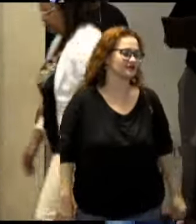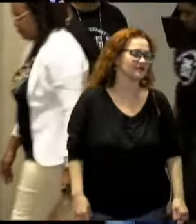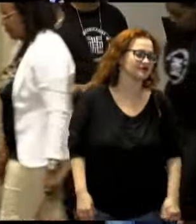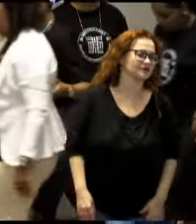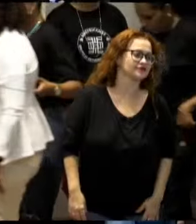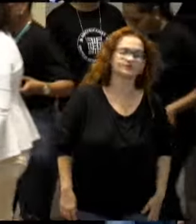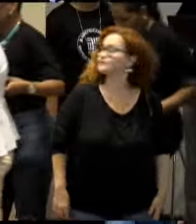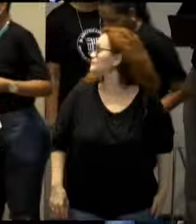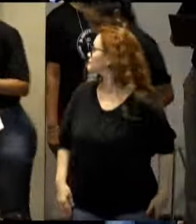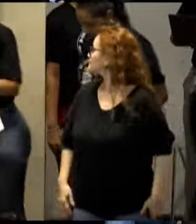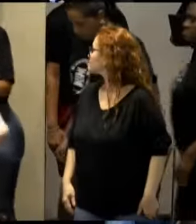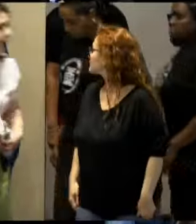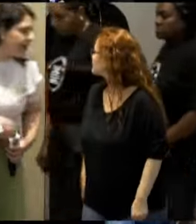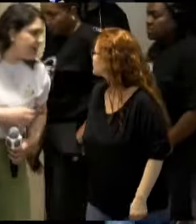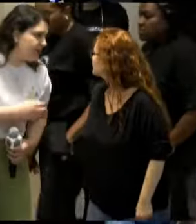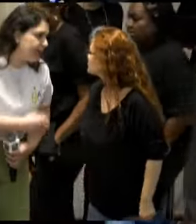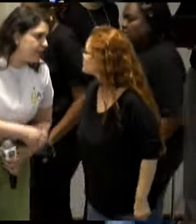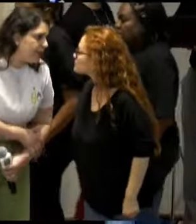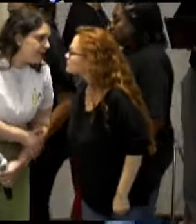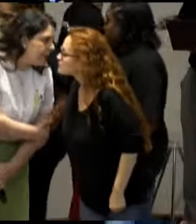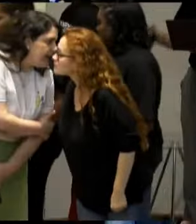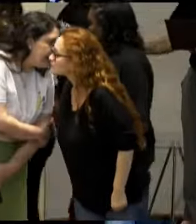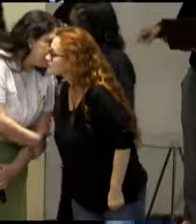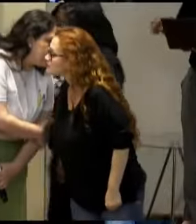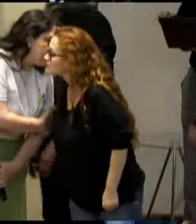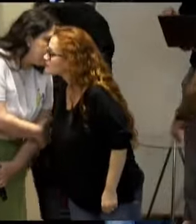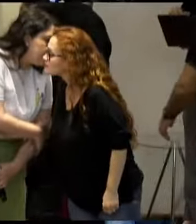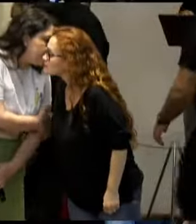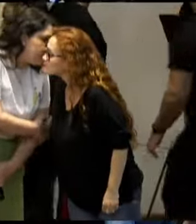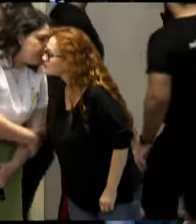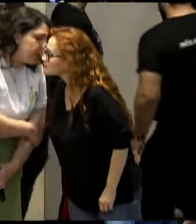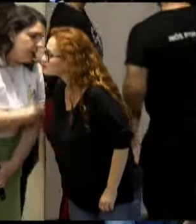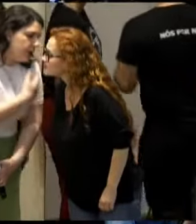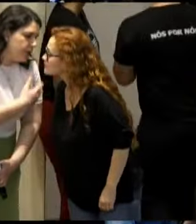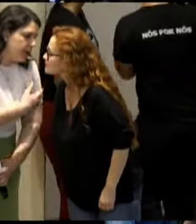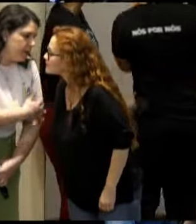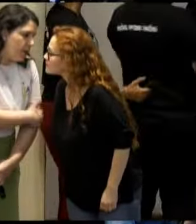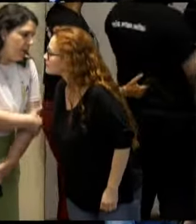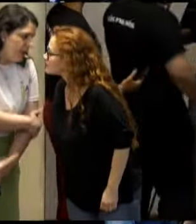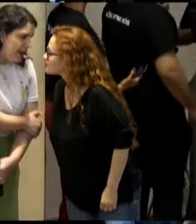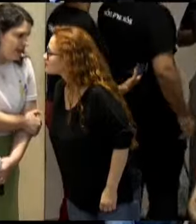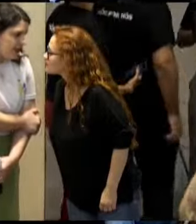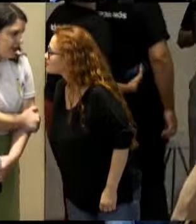bom. Fábio, vai ser uma homenagem para essa pessoa que a gente vai fazer aqui.